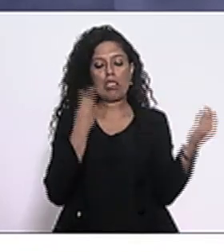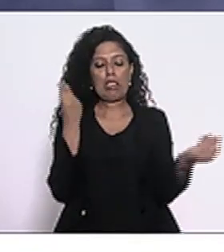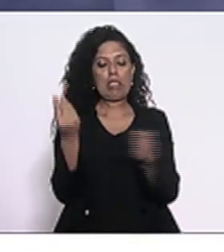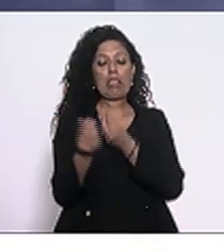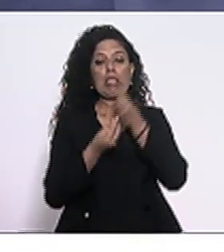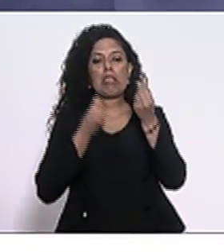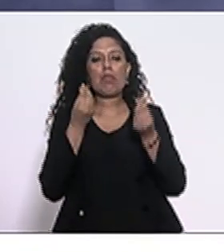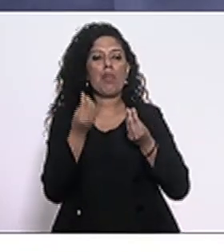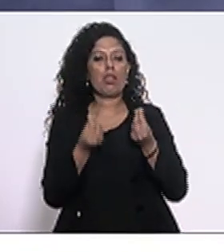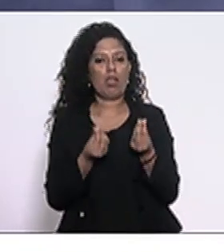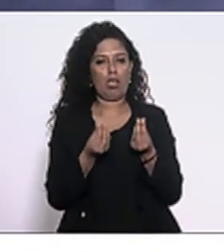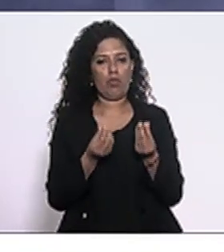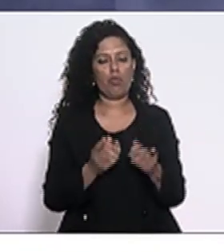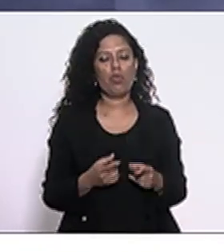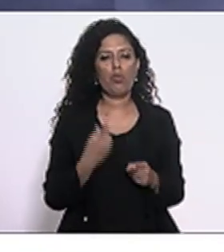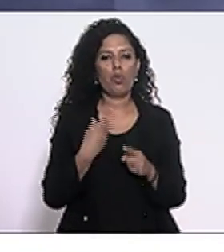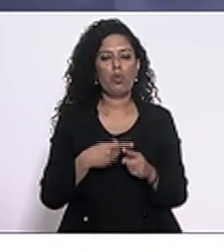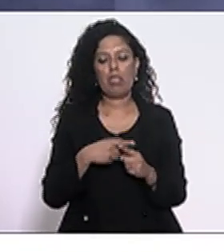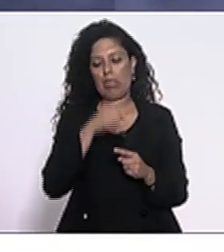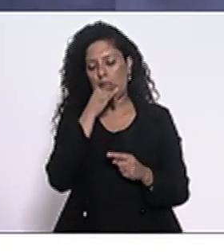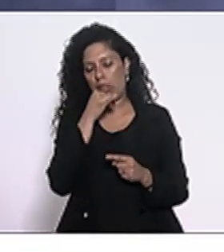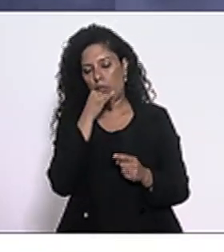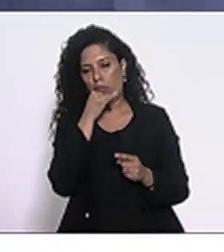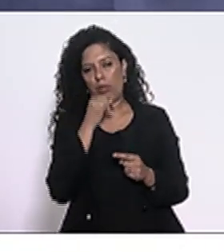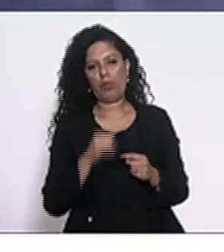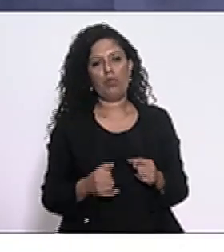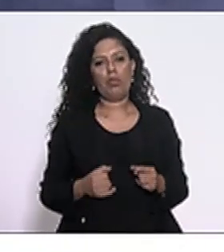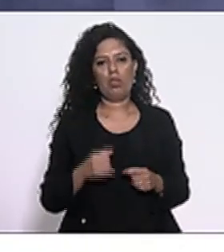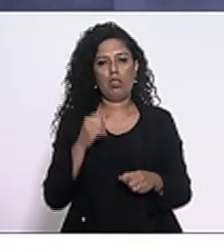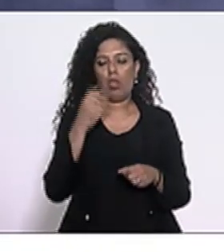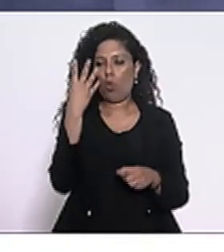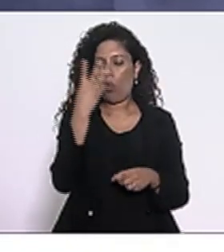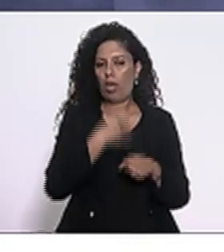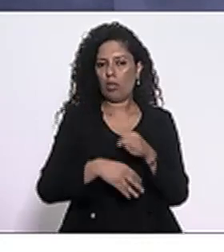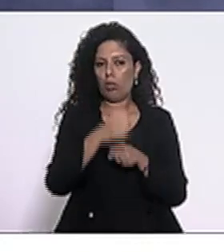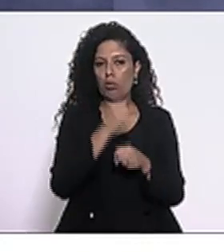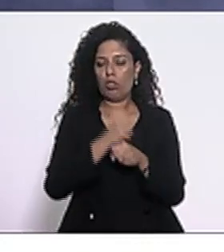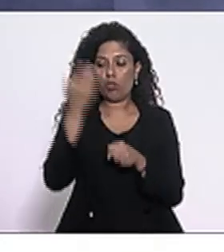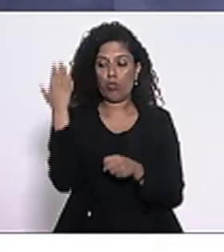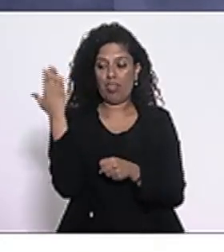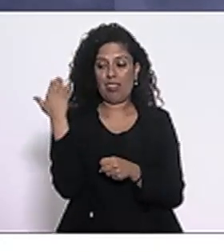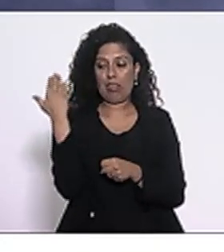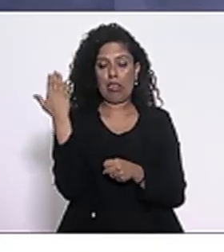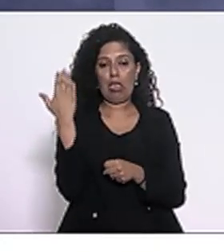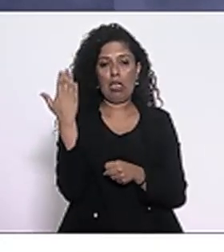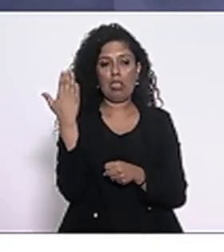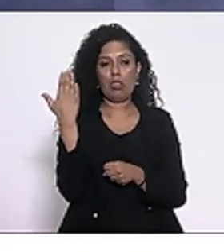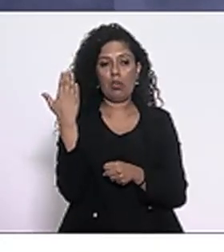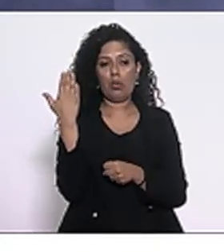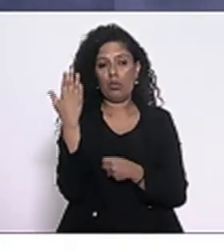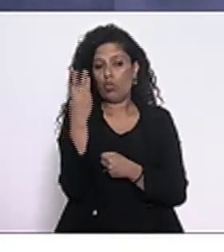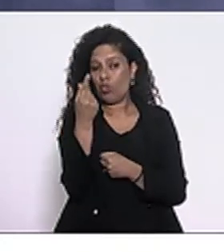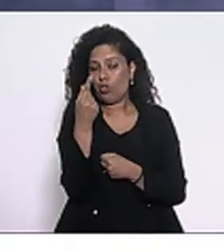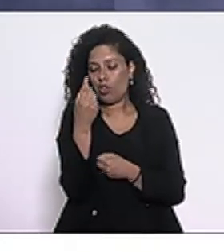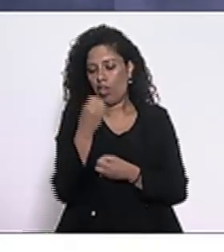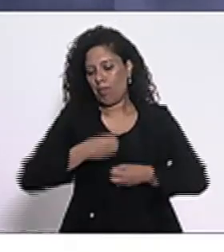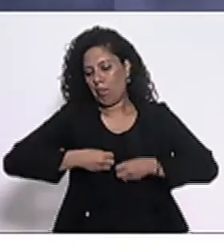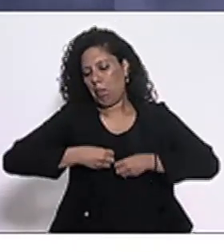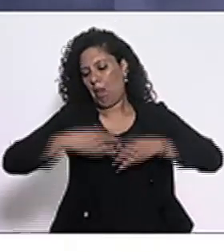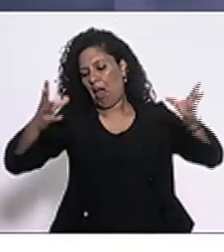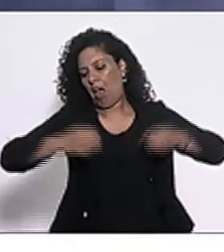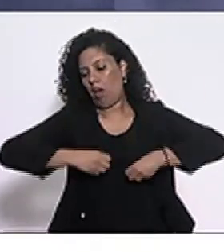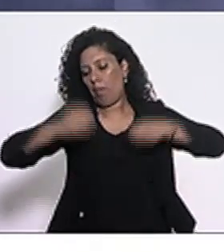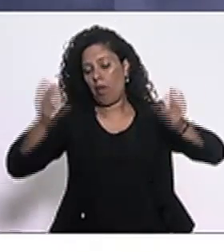isso. O que aconteceu, por exemplo, nos últimos 4 anos, foi um desperdício enorme de recursos. Não só